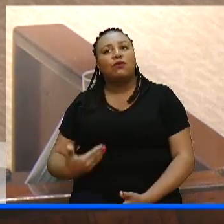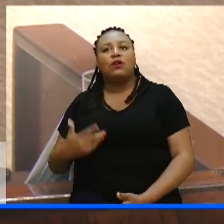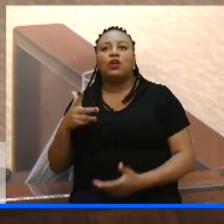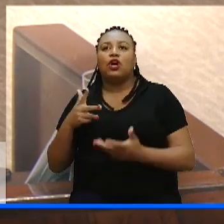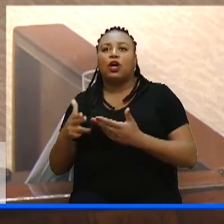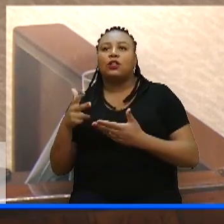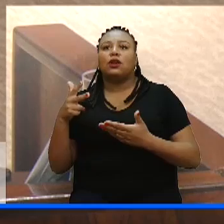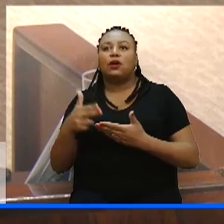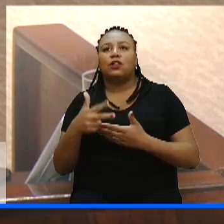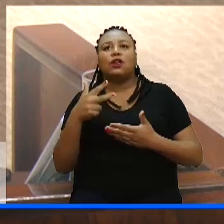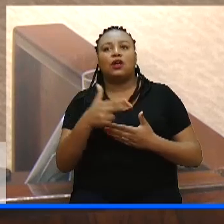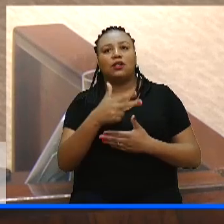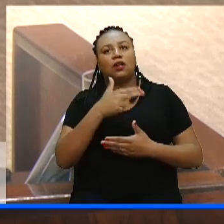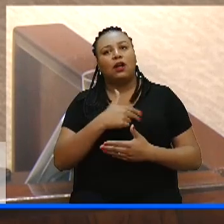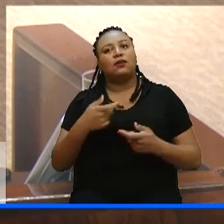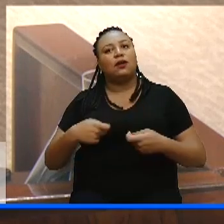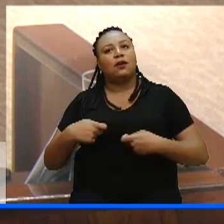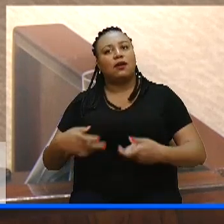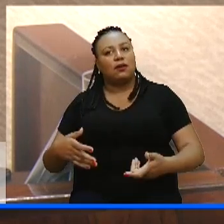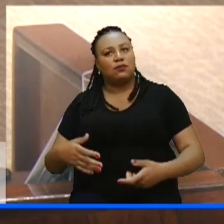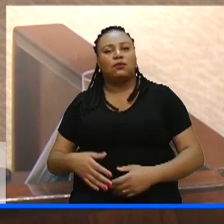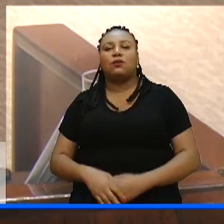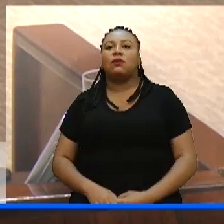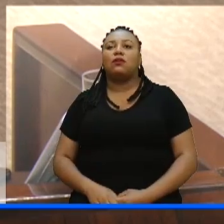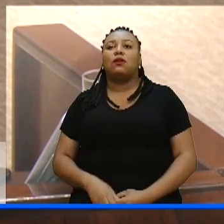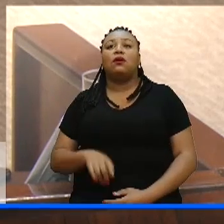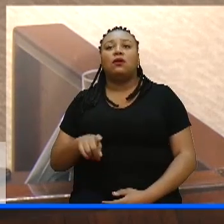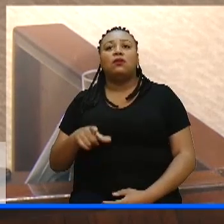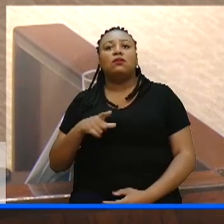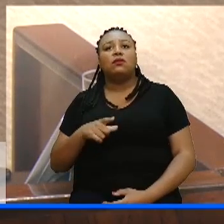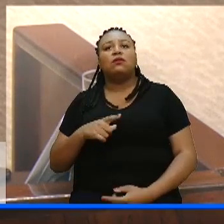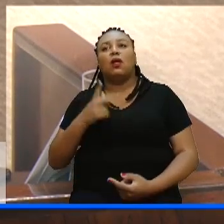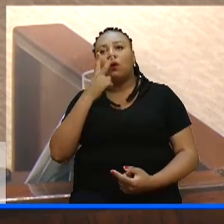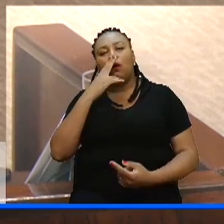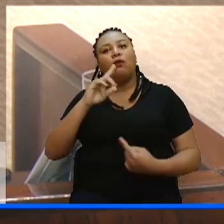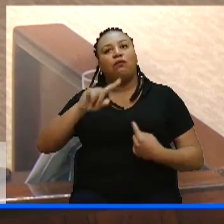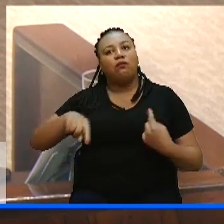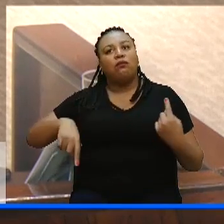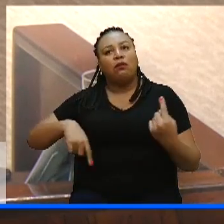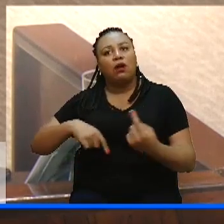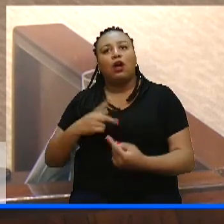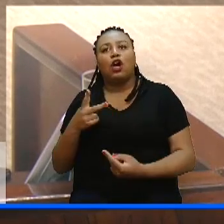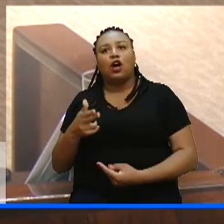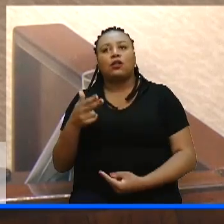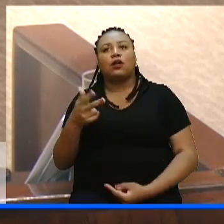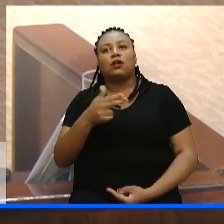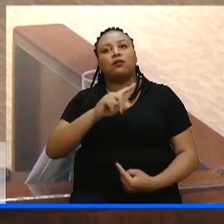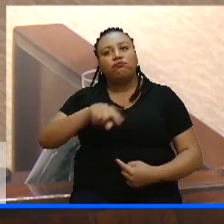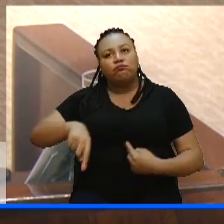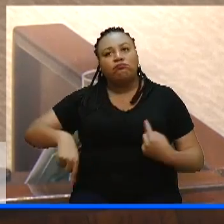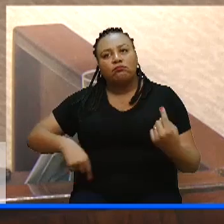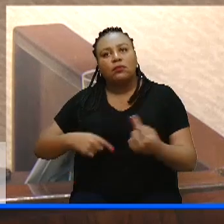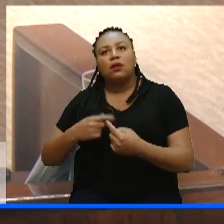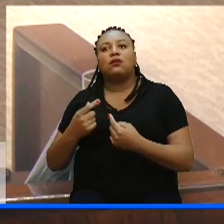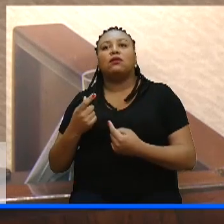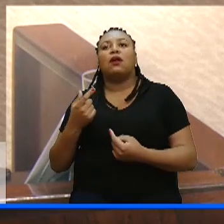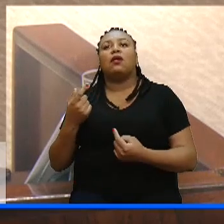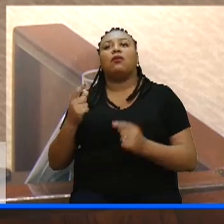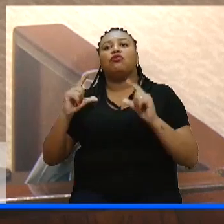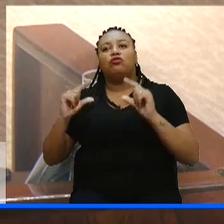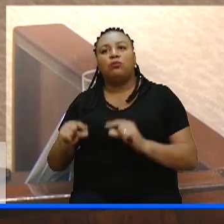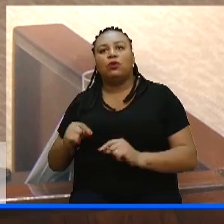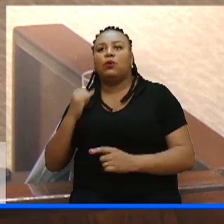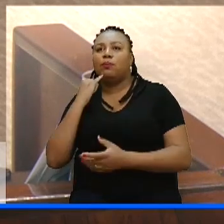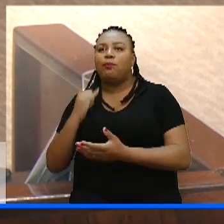cortar gastos cortar gastos cortar gastos e aí fica um círculo vicioso de corte de gastos de mais queda na arrecadação fiscal